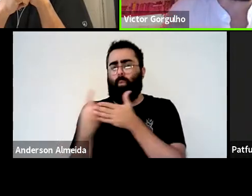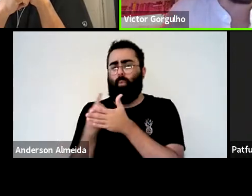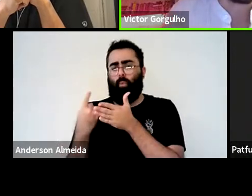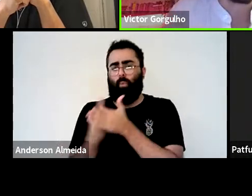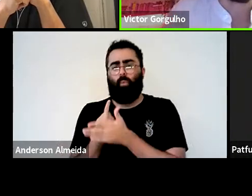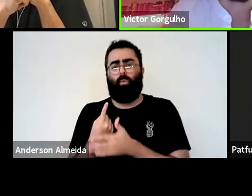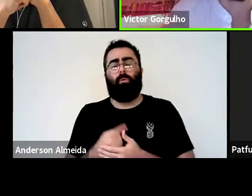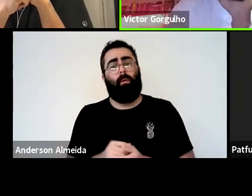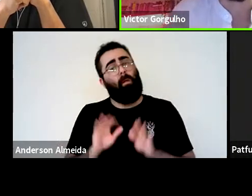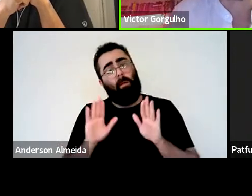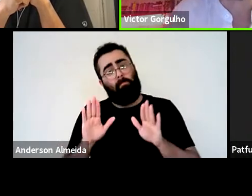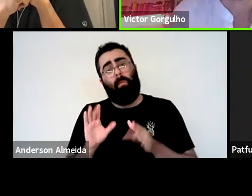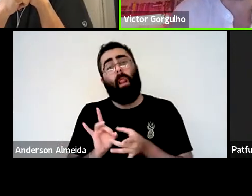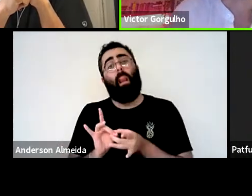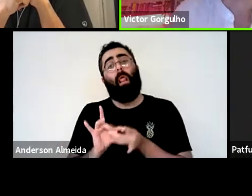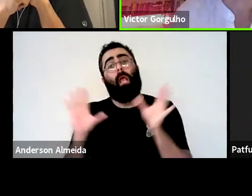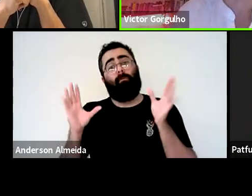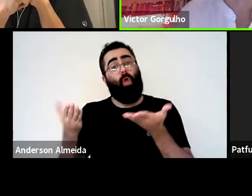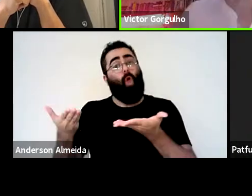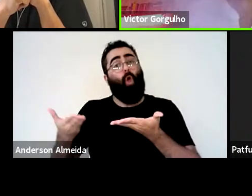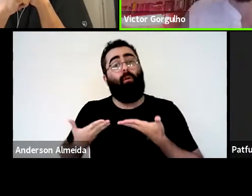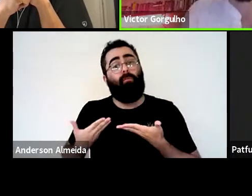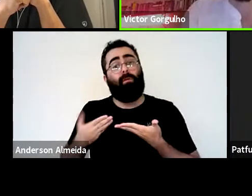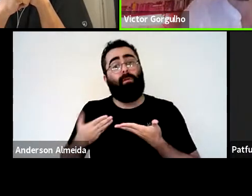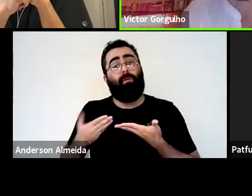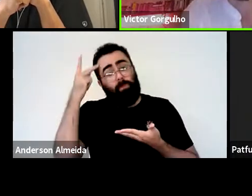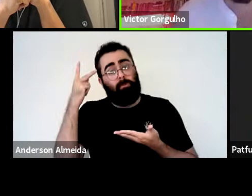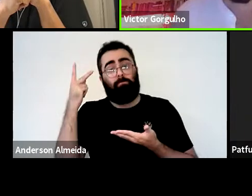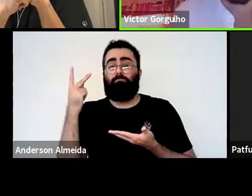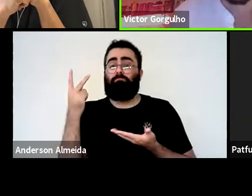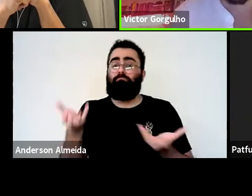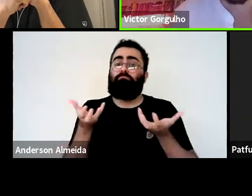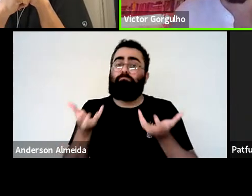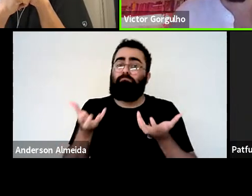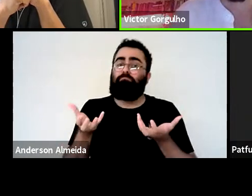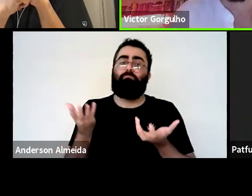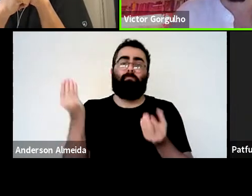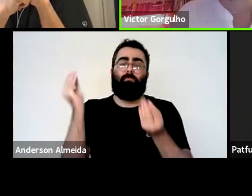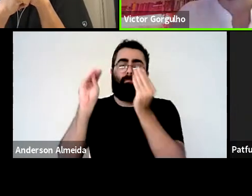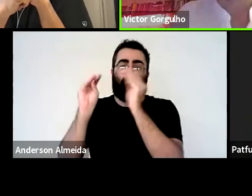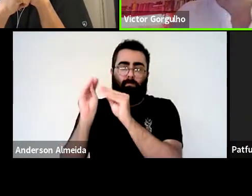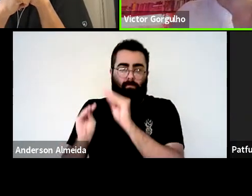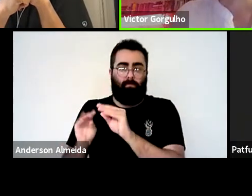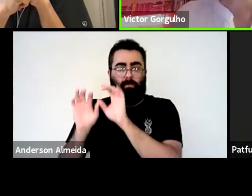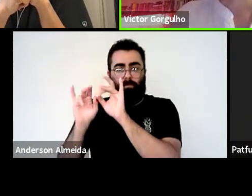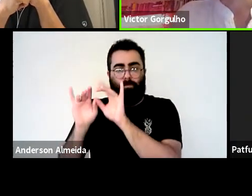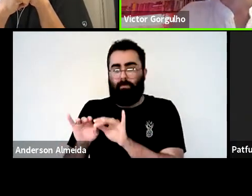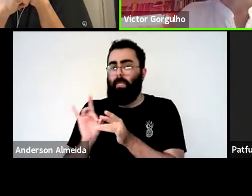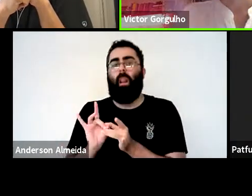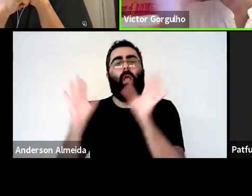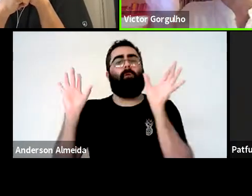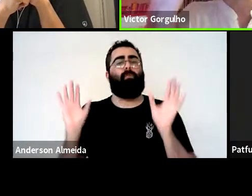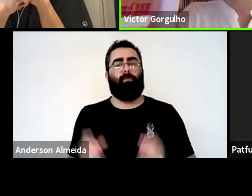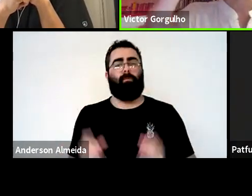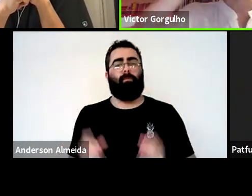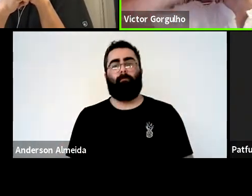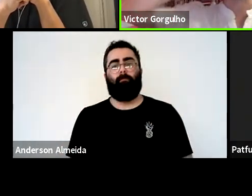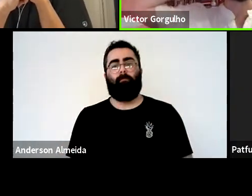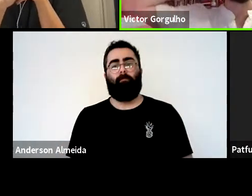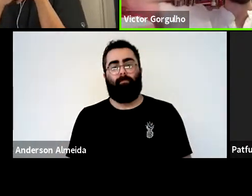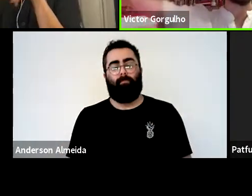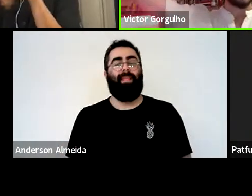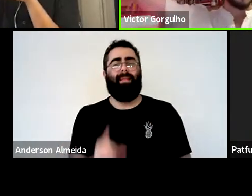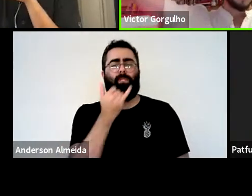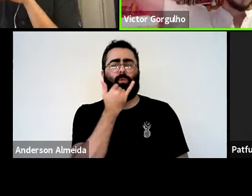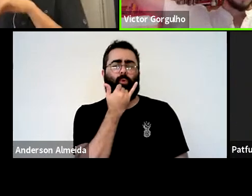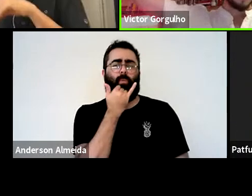enfim. Fica o convite. Se alguém quiser falar algo, escrever aqui, fiquem à vontade. Mas desculpa, David,